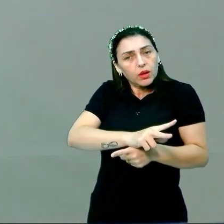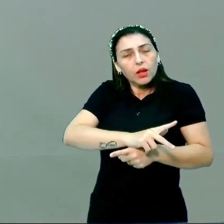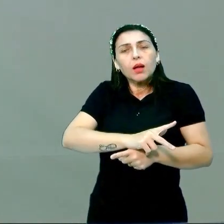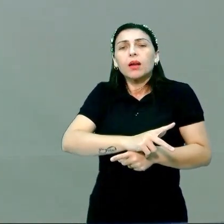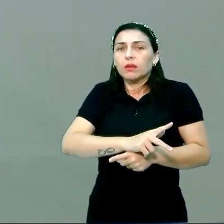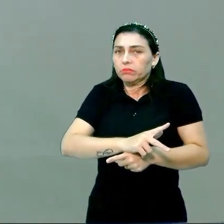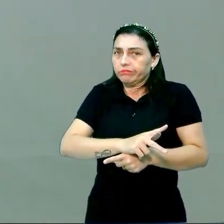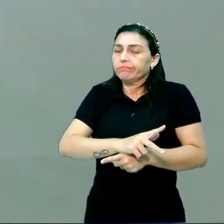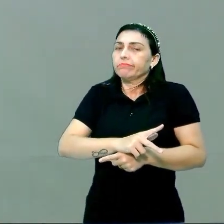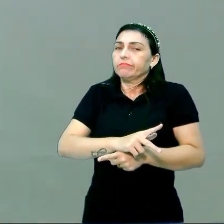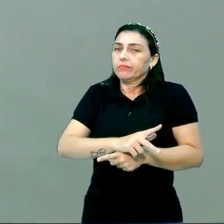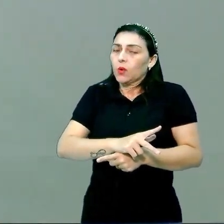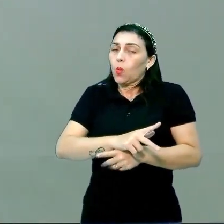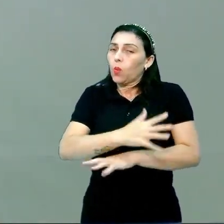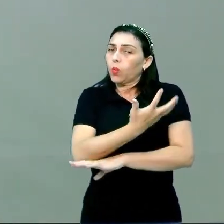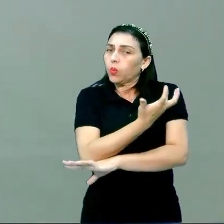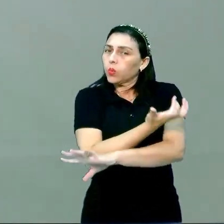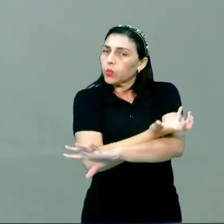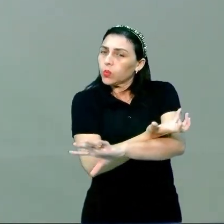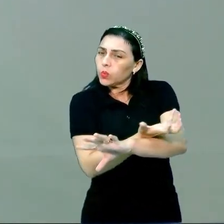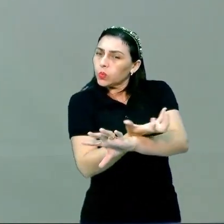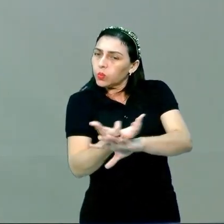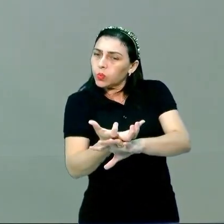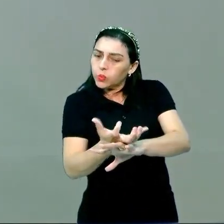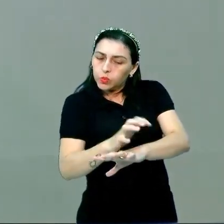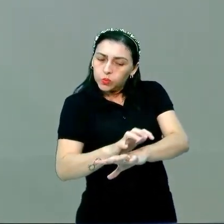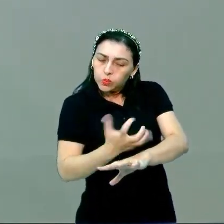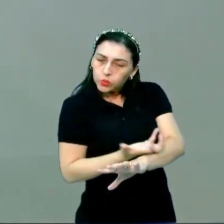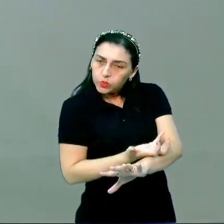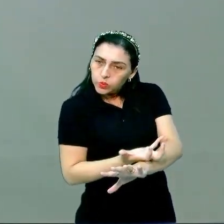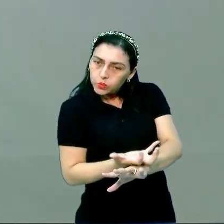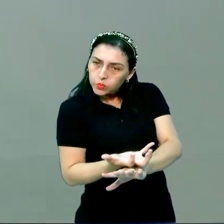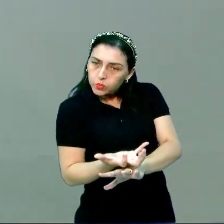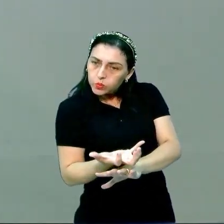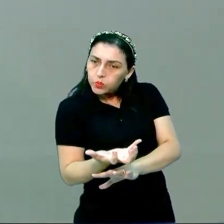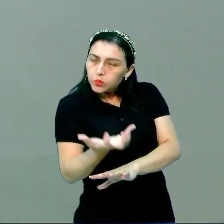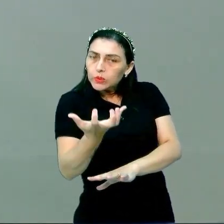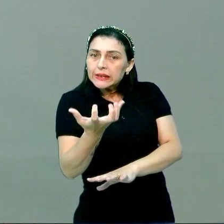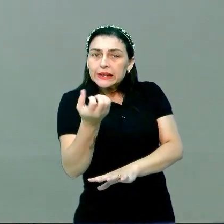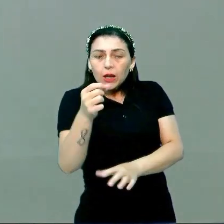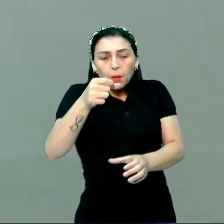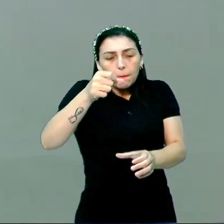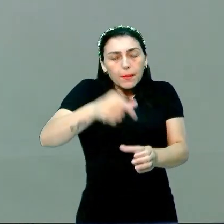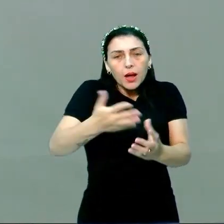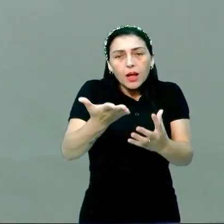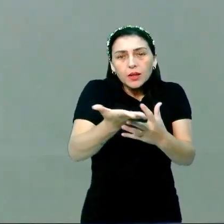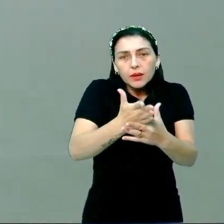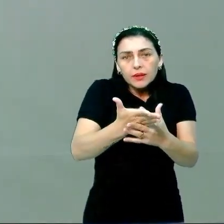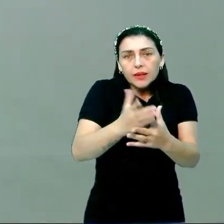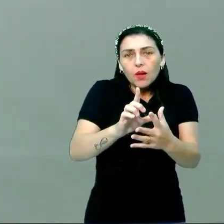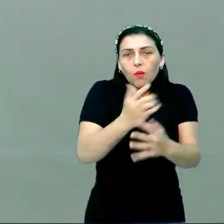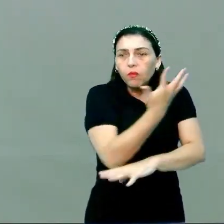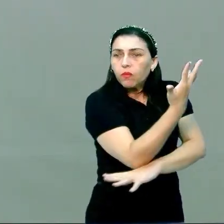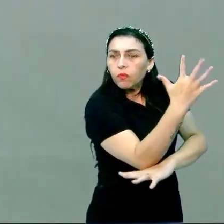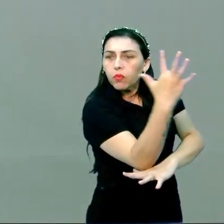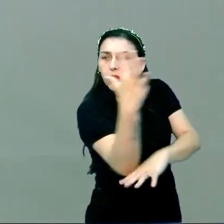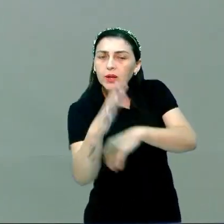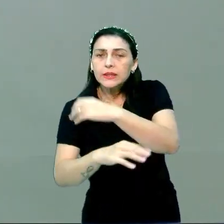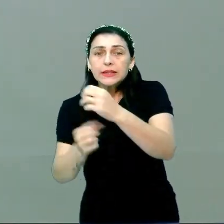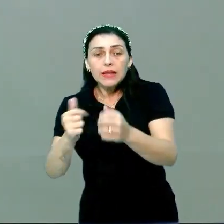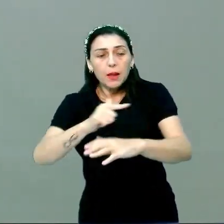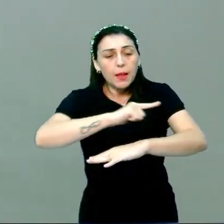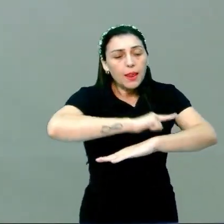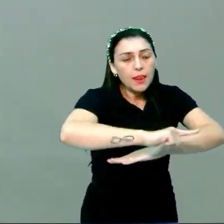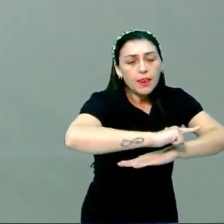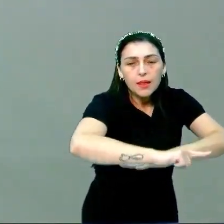galera, o mato, ele não para de nascer não, né? Se você planta uma mandioca, vai lá, às vezes tem uma floresta. Se você não limpar